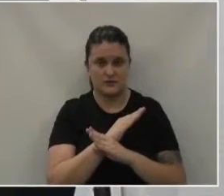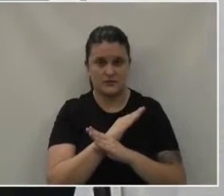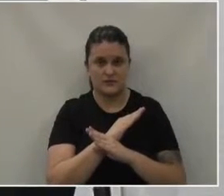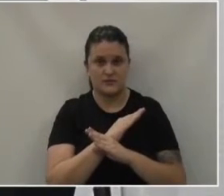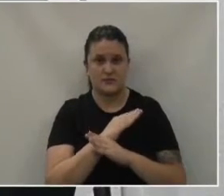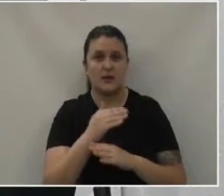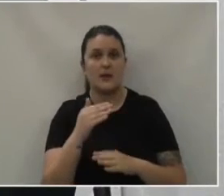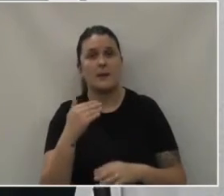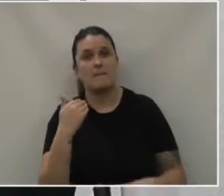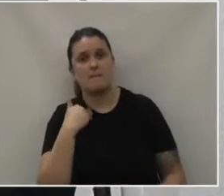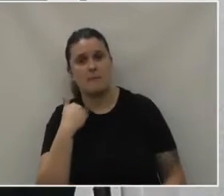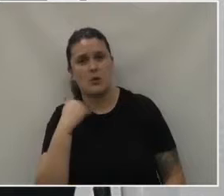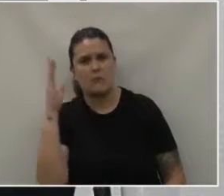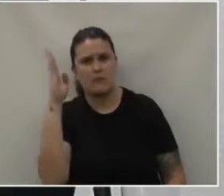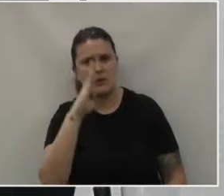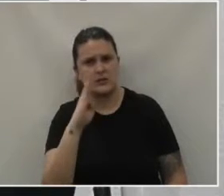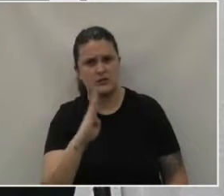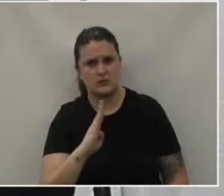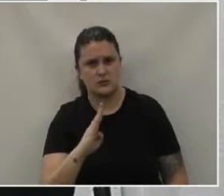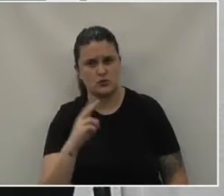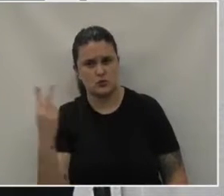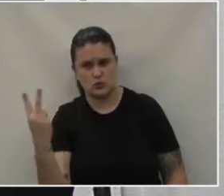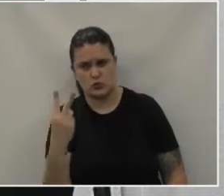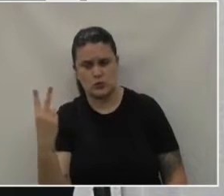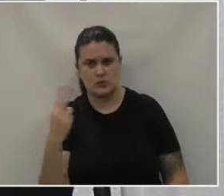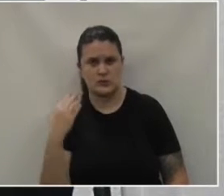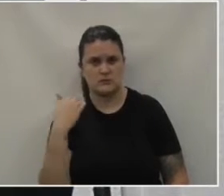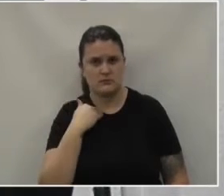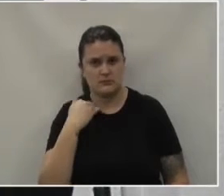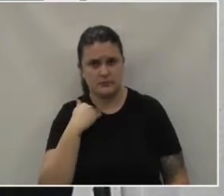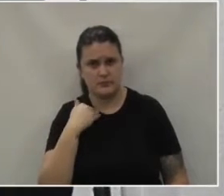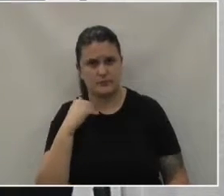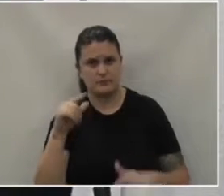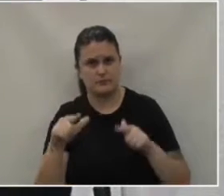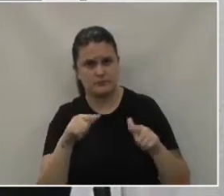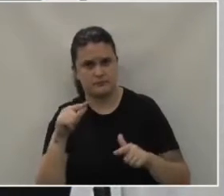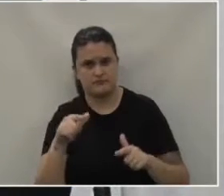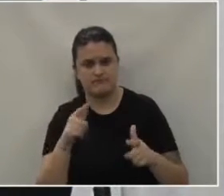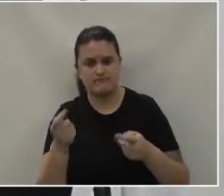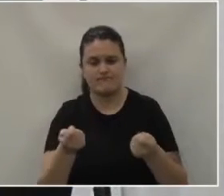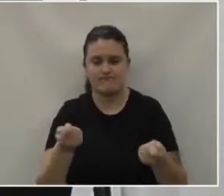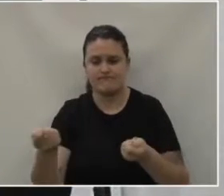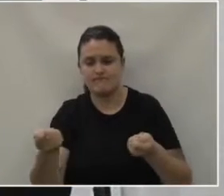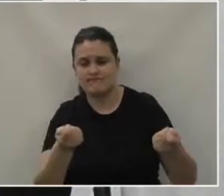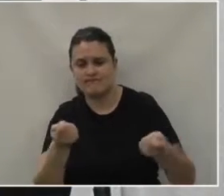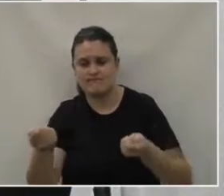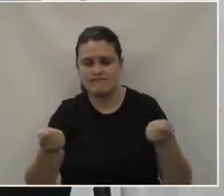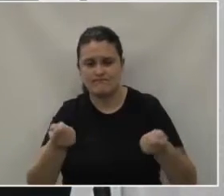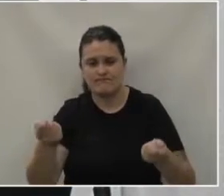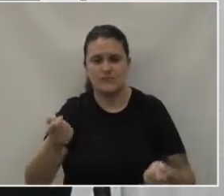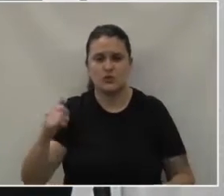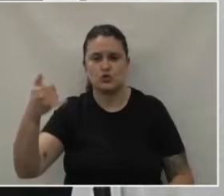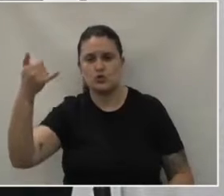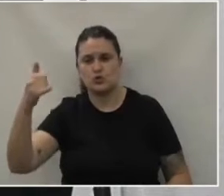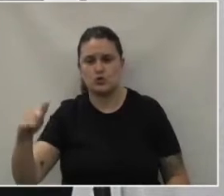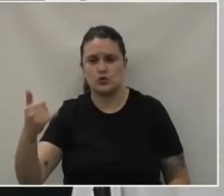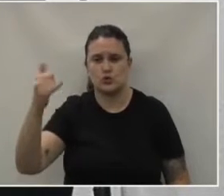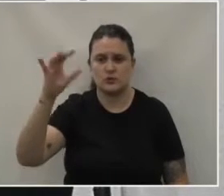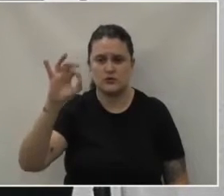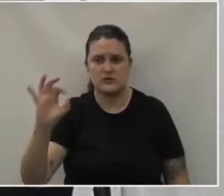e do Banco do Brasil, que atuam como reguladores de tarifa, das tarifas, dos